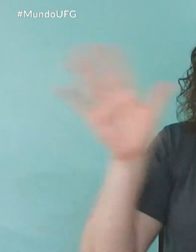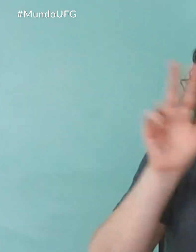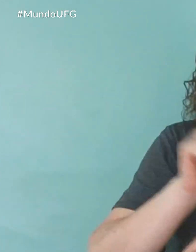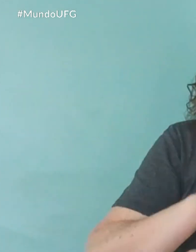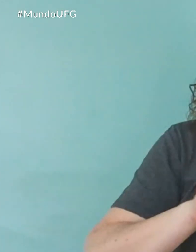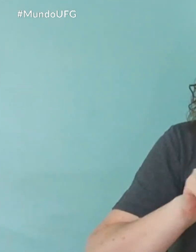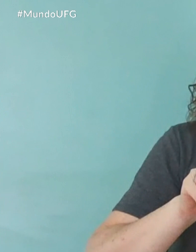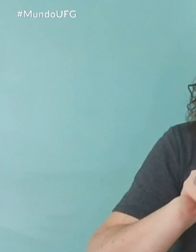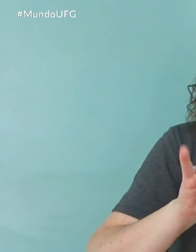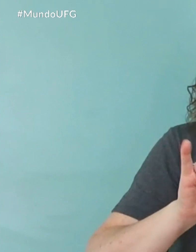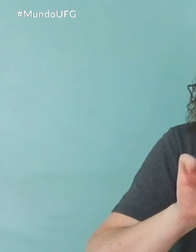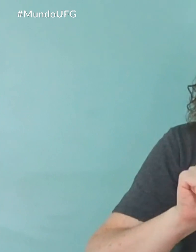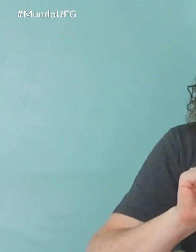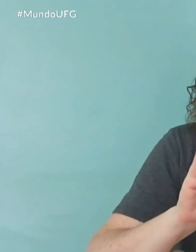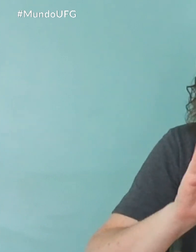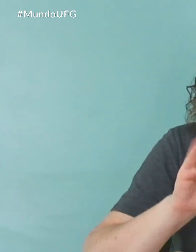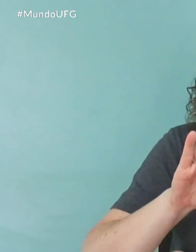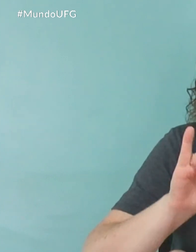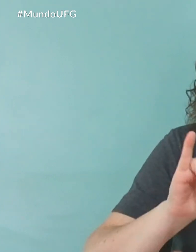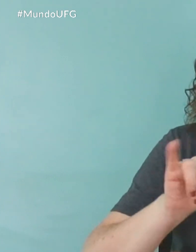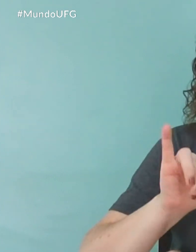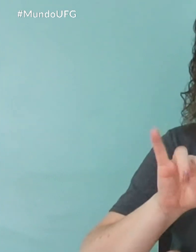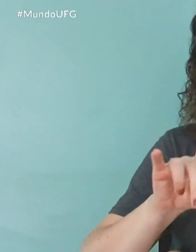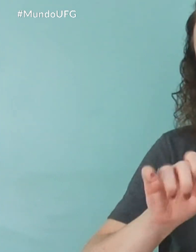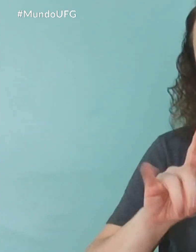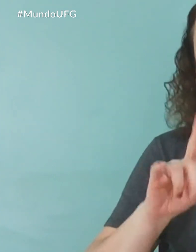no LabTAV, nós